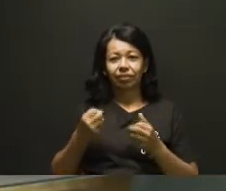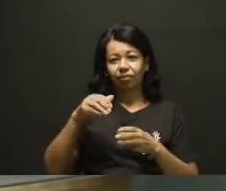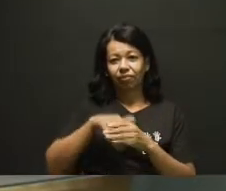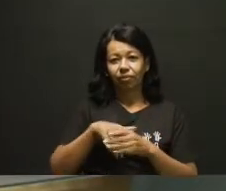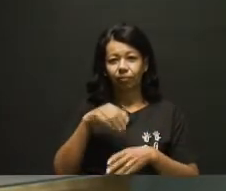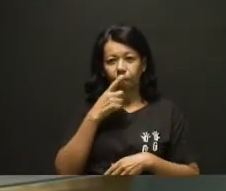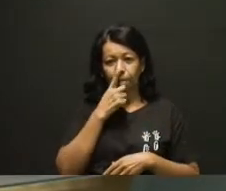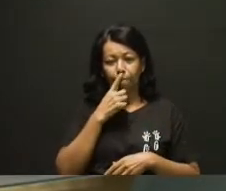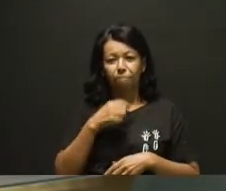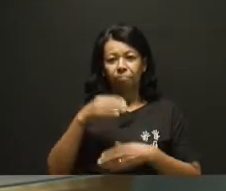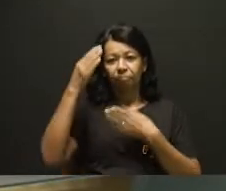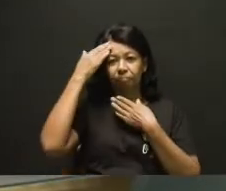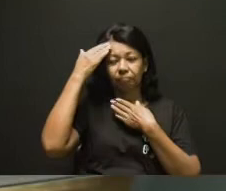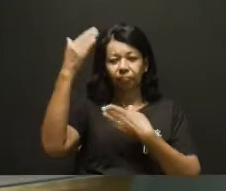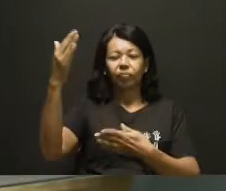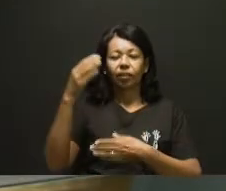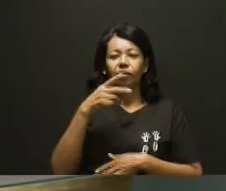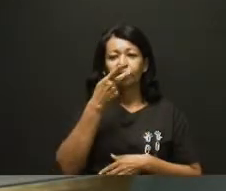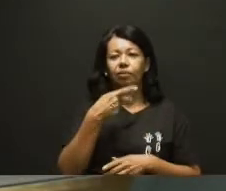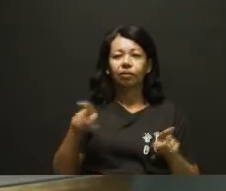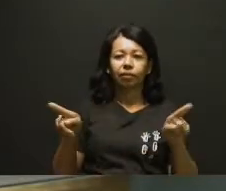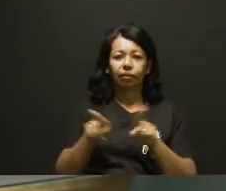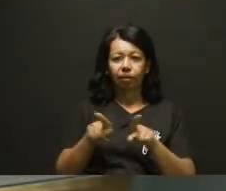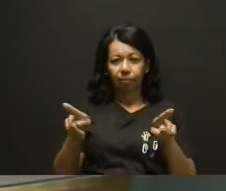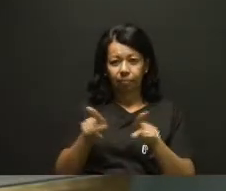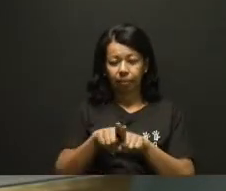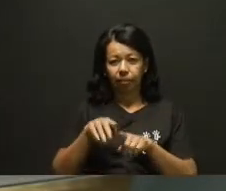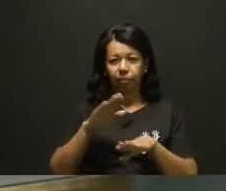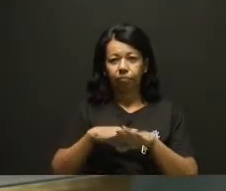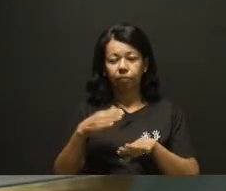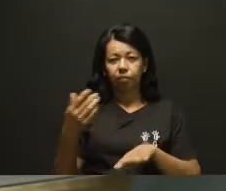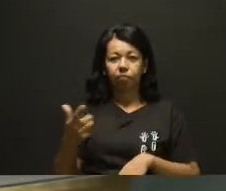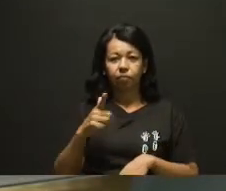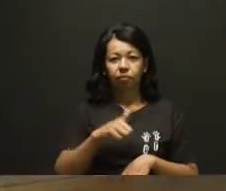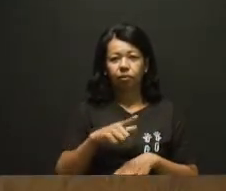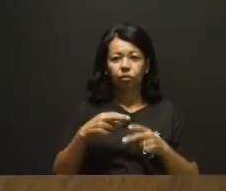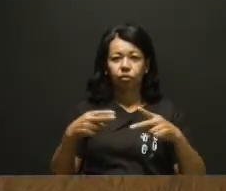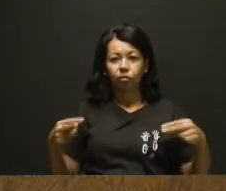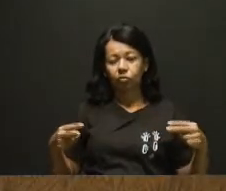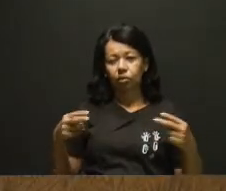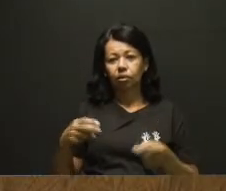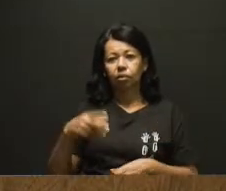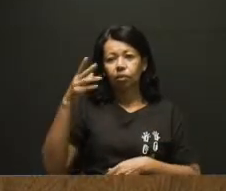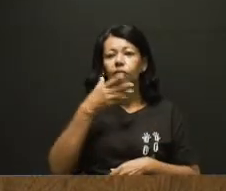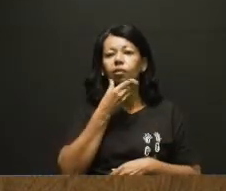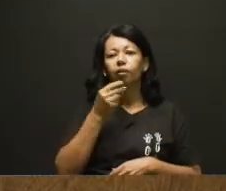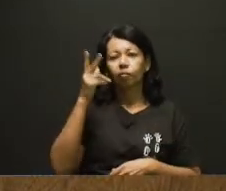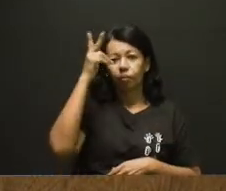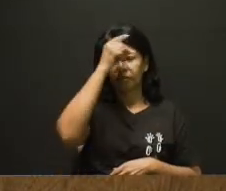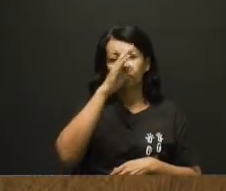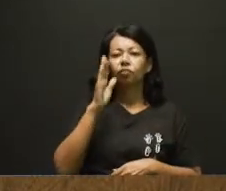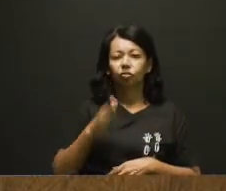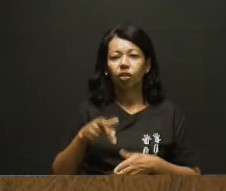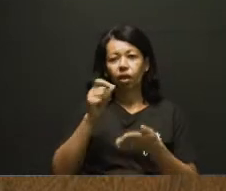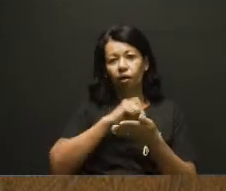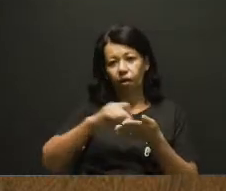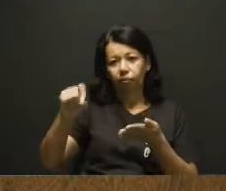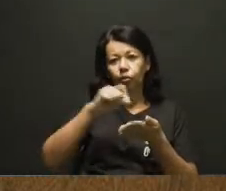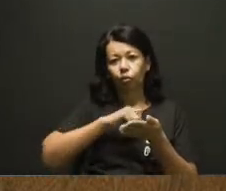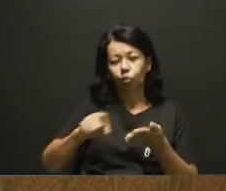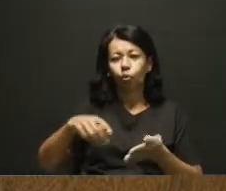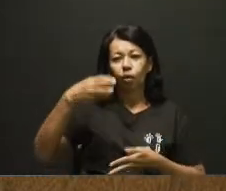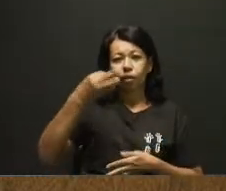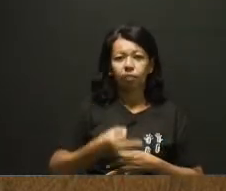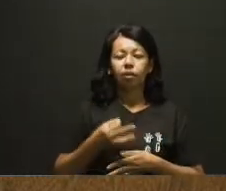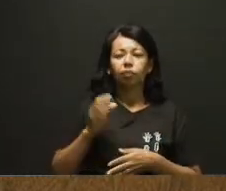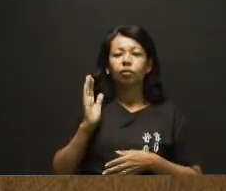eu agradeço dizer também que mais algumas demandas do nosso prefeito já que anotou é óbvio